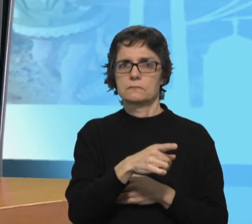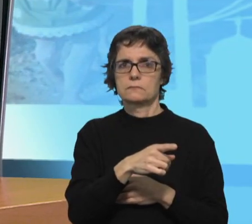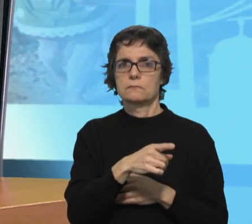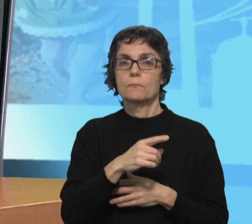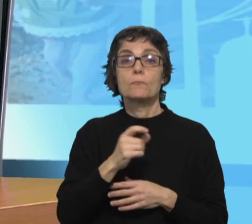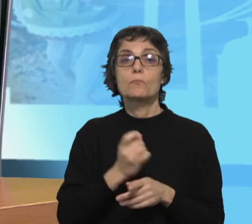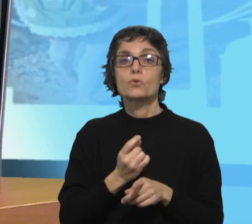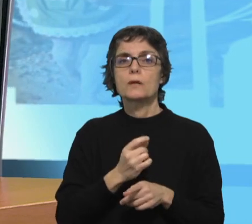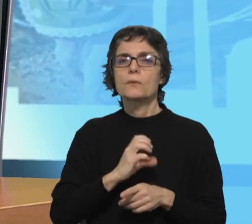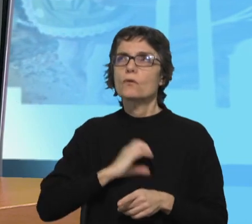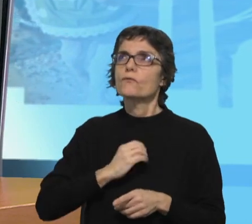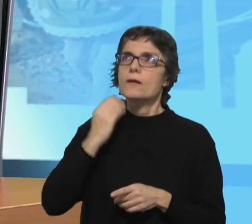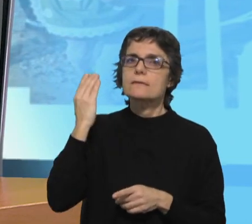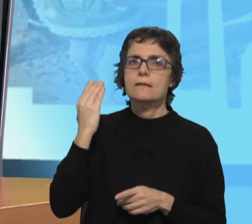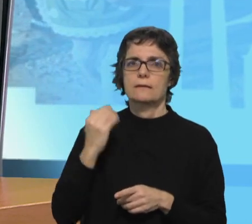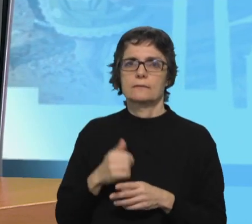ele confia em Deus.